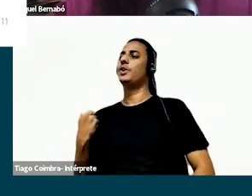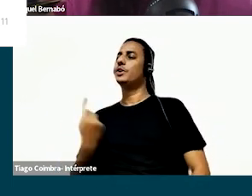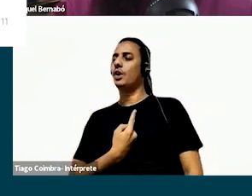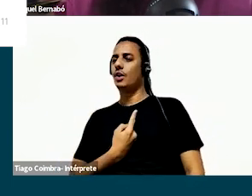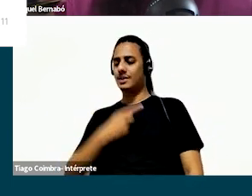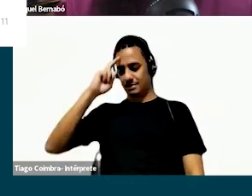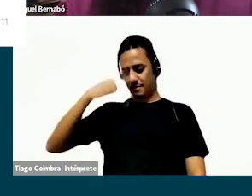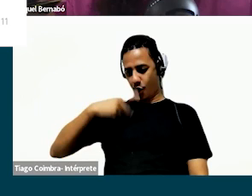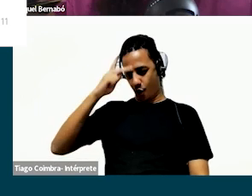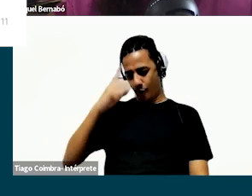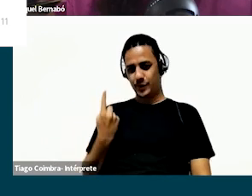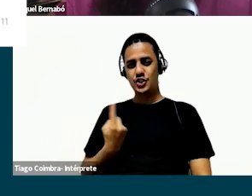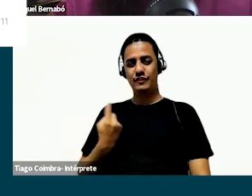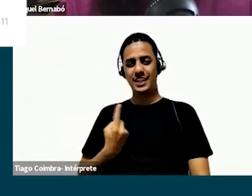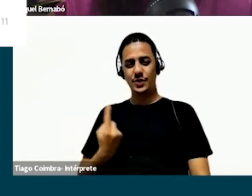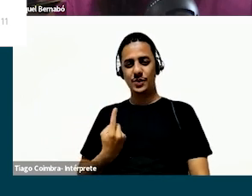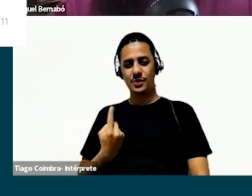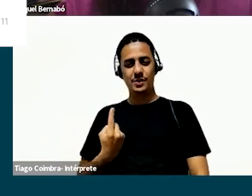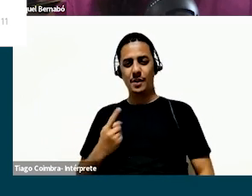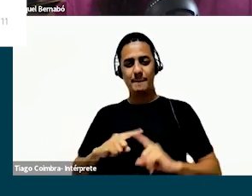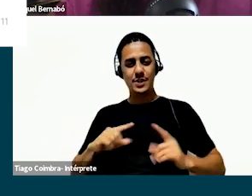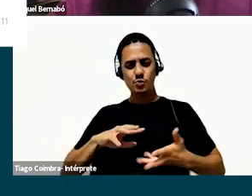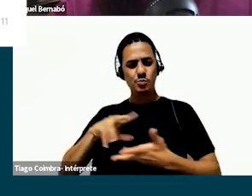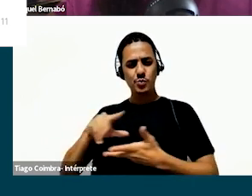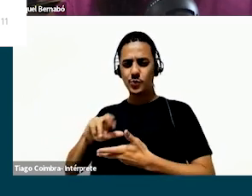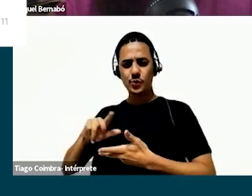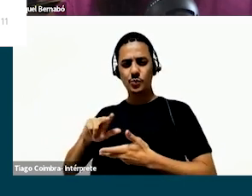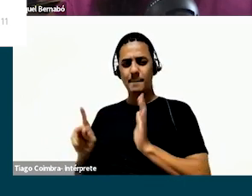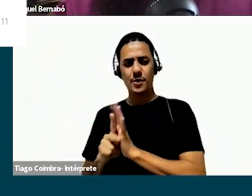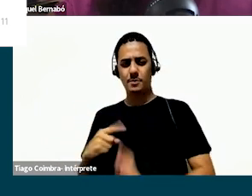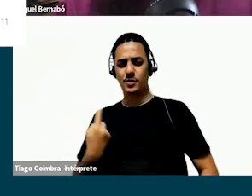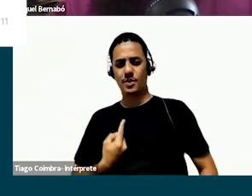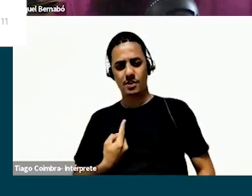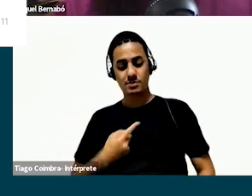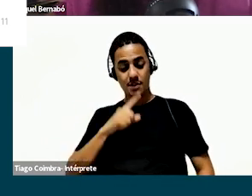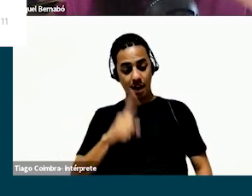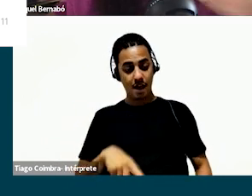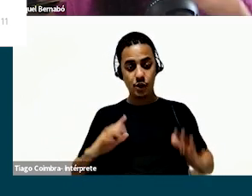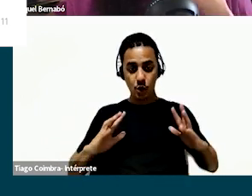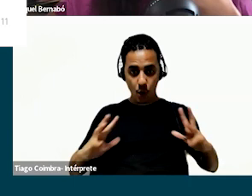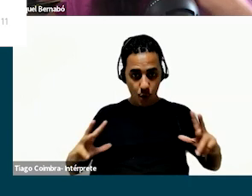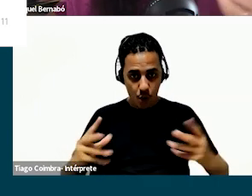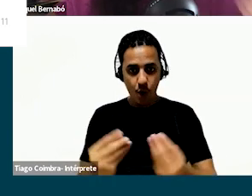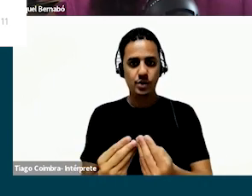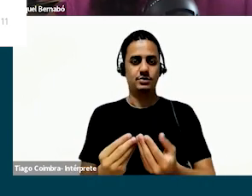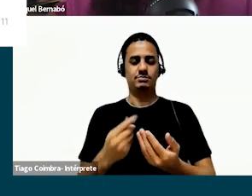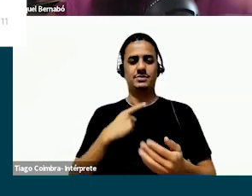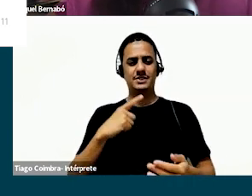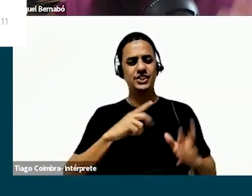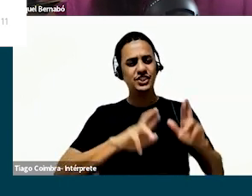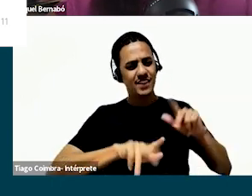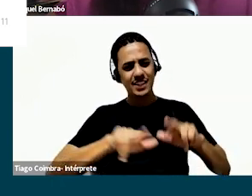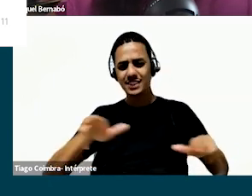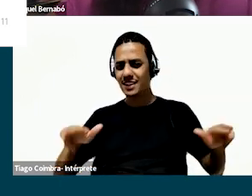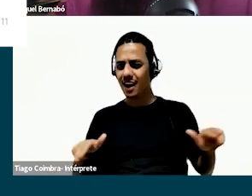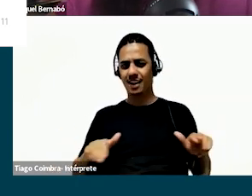gente. Quando eu estou falando da gente, eu estou dizendo do si mesmo, né, do indivíduo. Só que o mundo não é da gente, né? Não é meu, não é seu, é nosso,